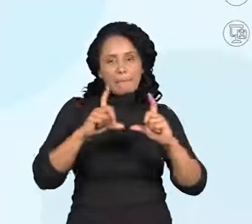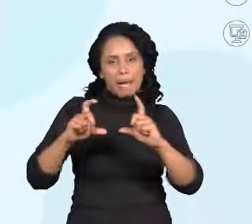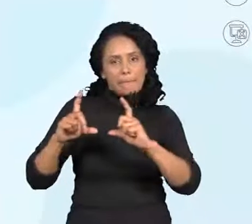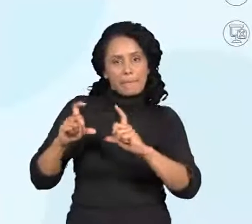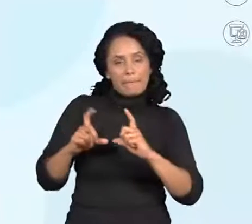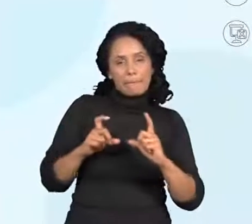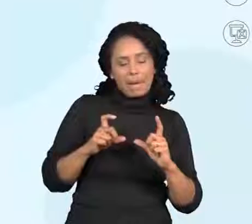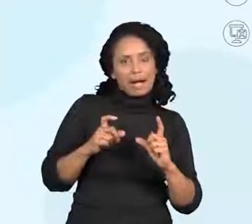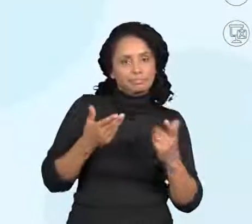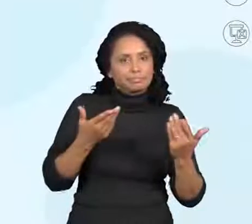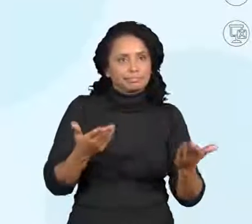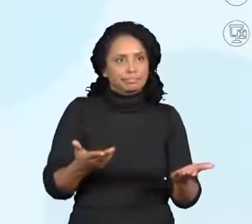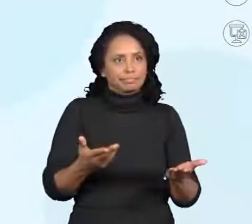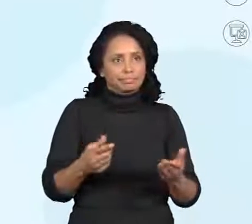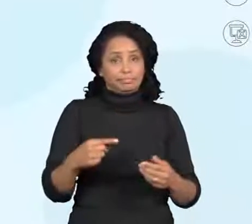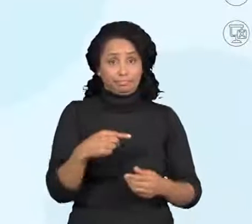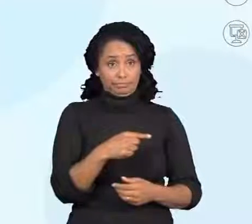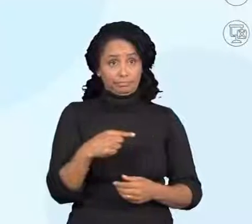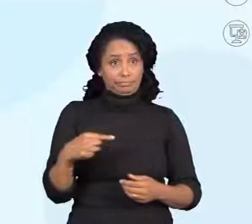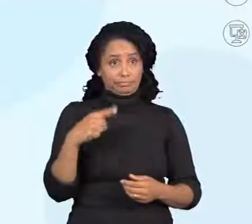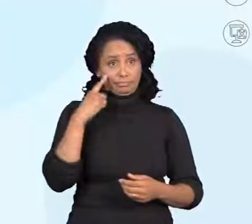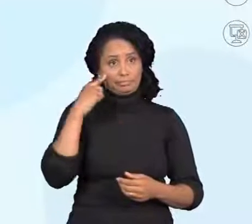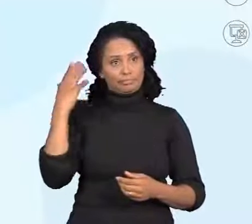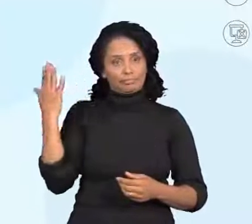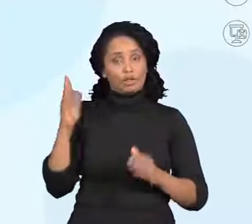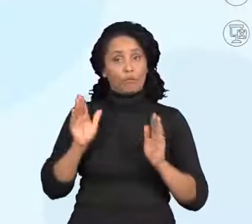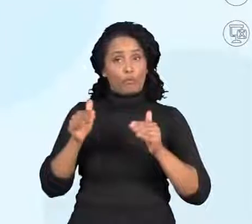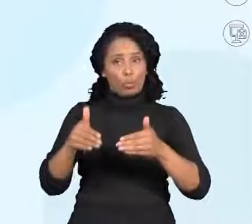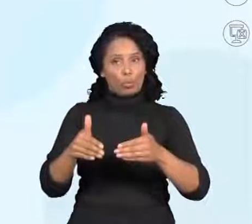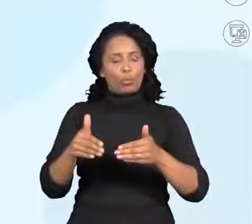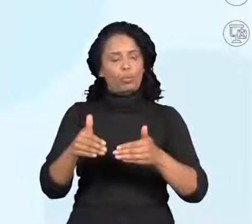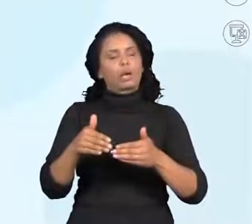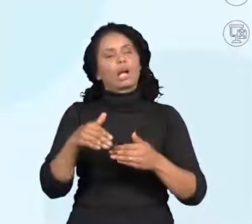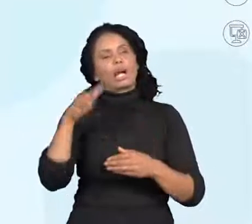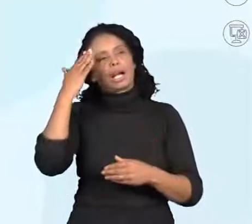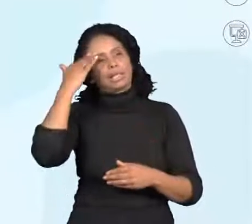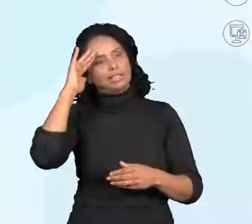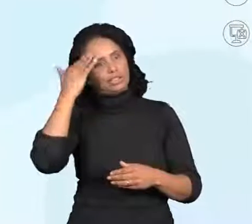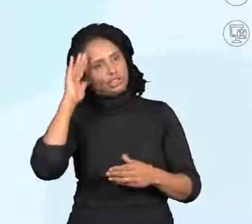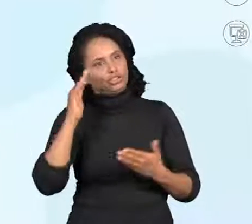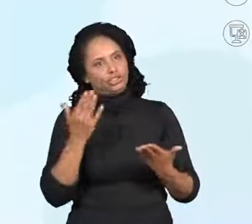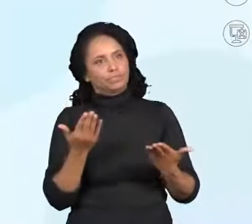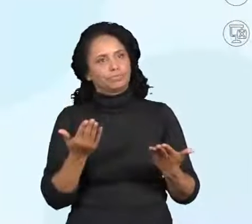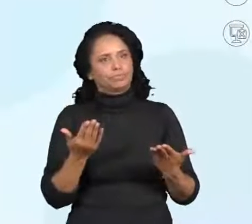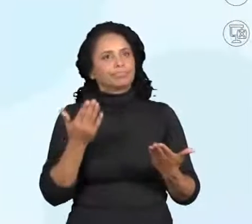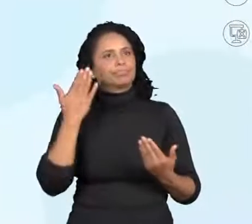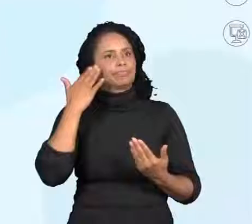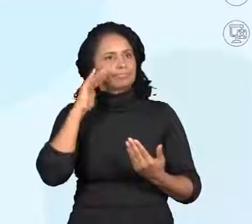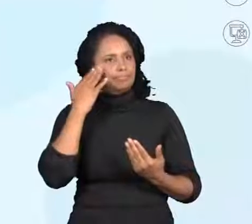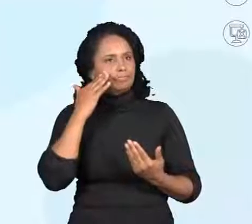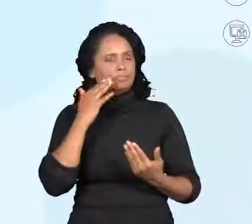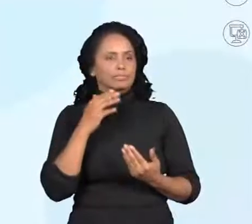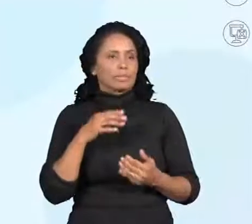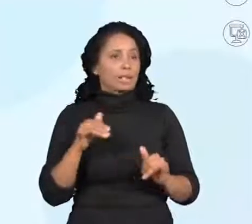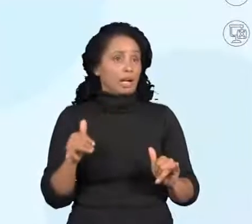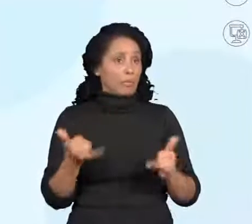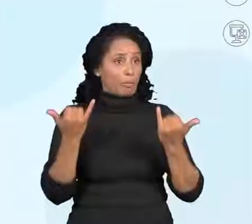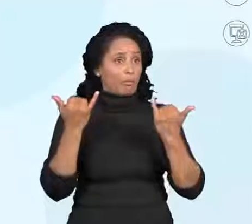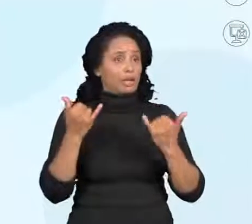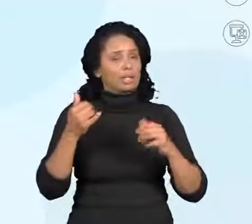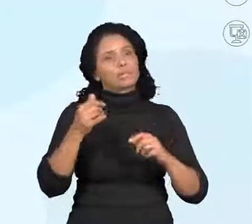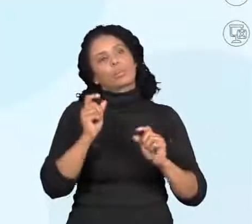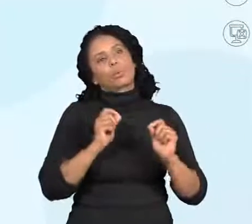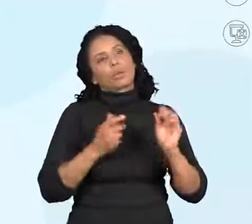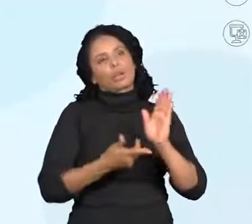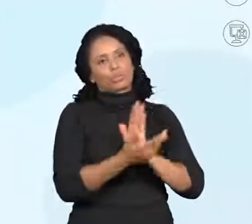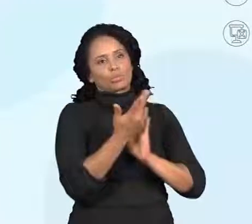o foco, aqui é o traço. O traço é o foco. É isso? Então, a gente pode ter, nessa modalidade do desenho,